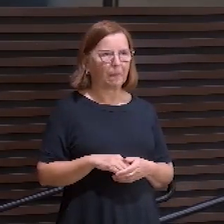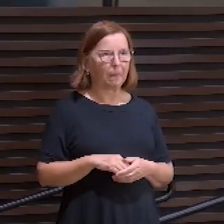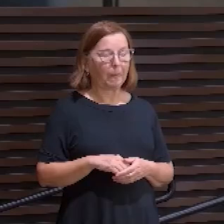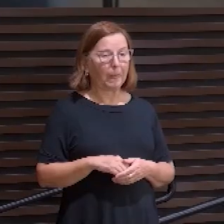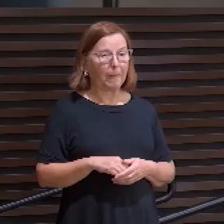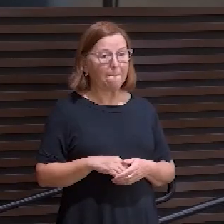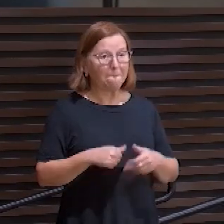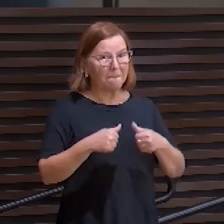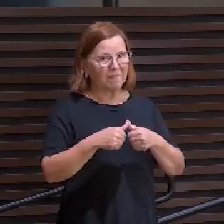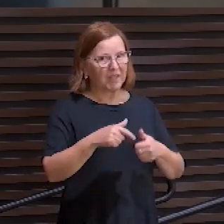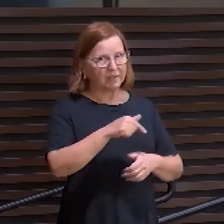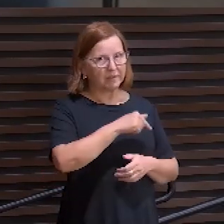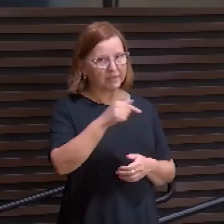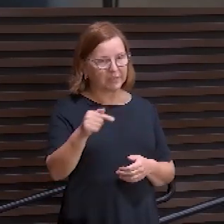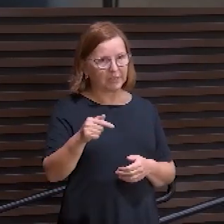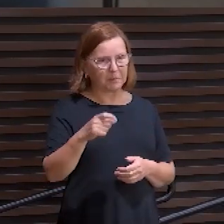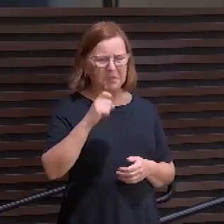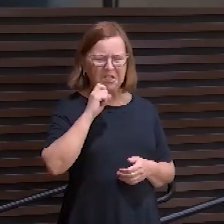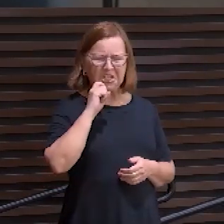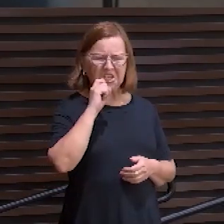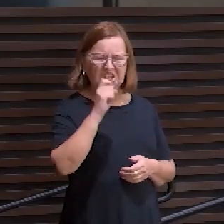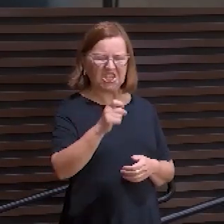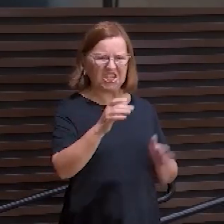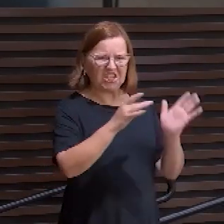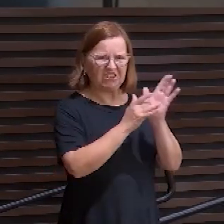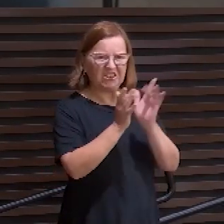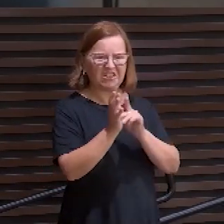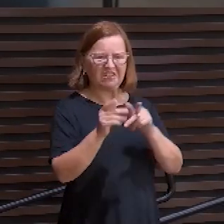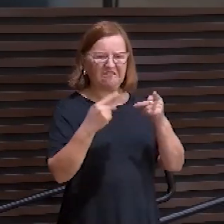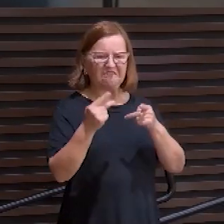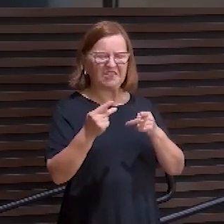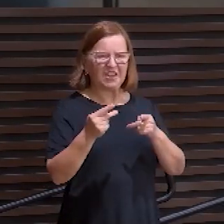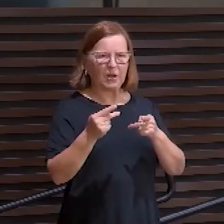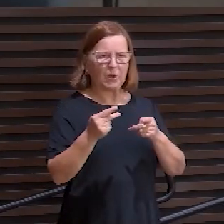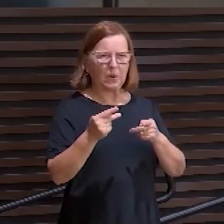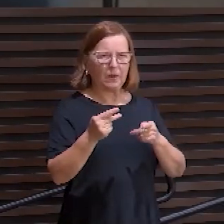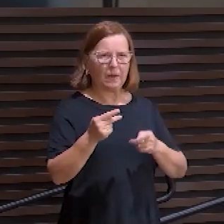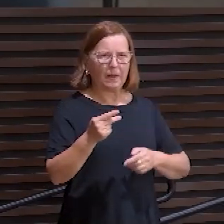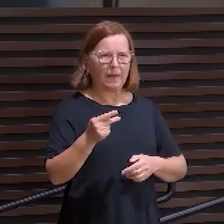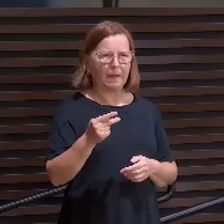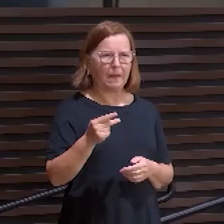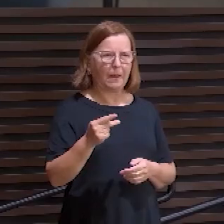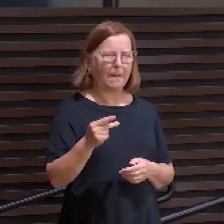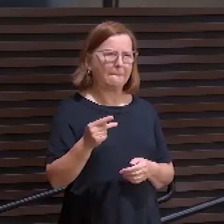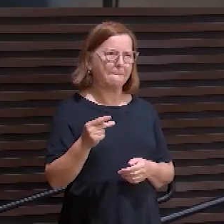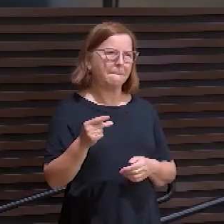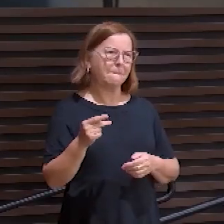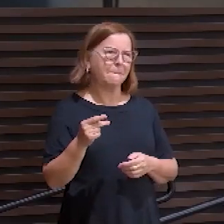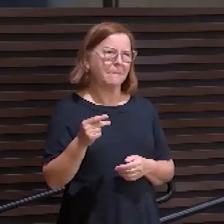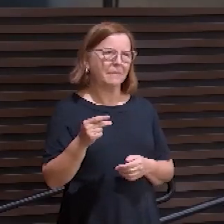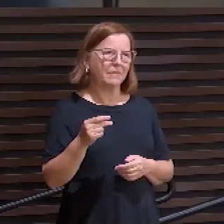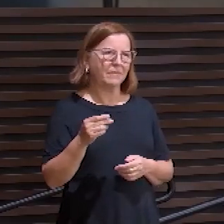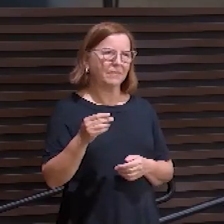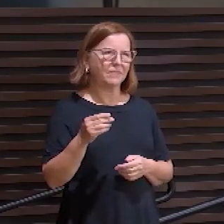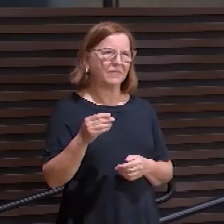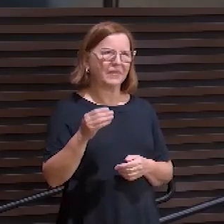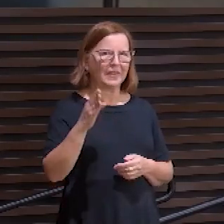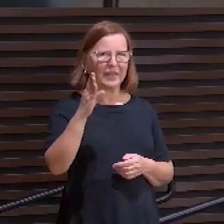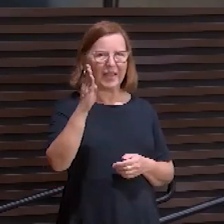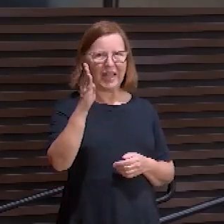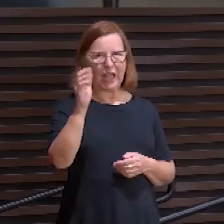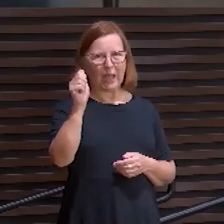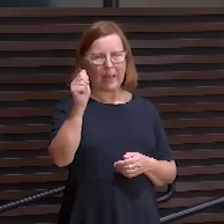semana, dizendo bandido morto. Bandido bom é bandido